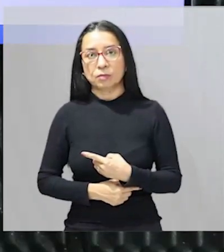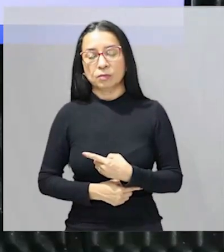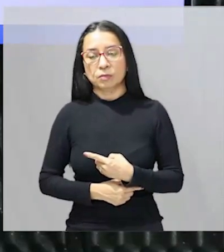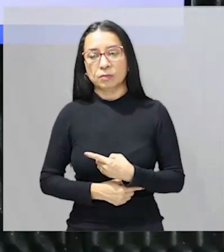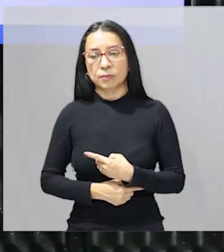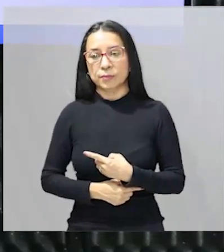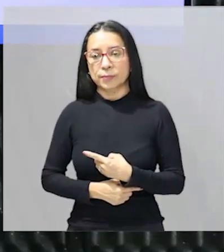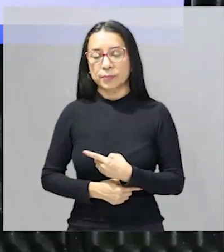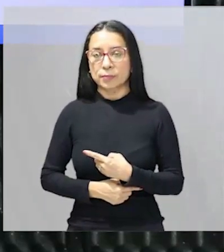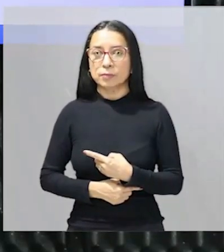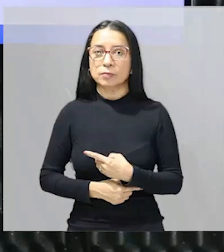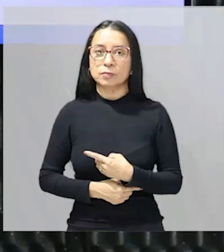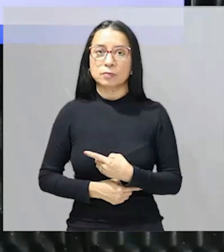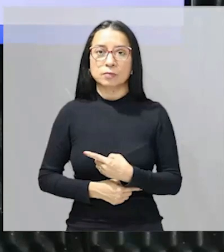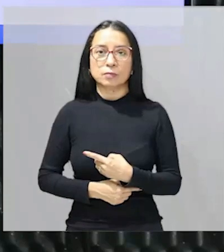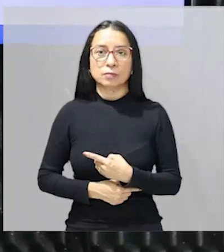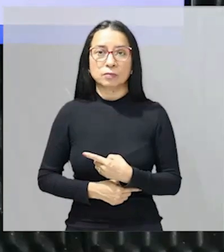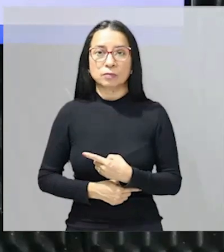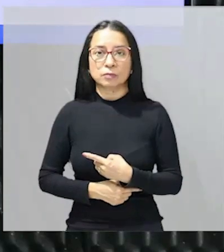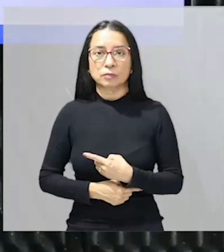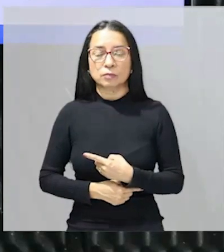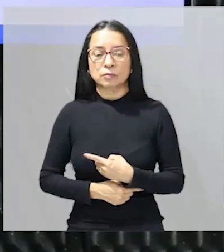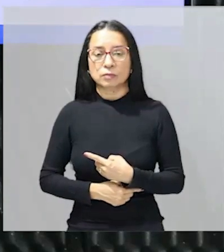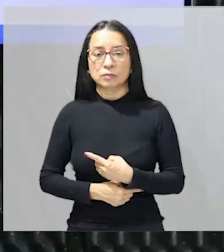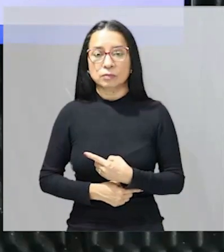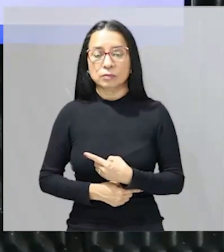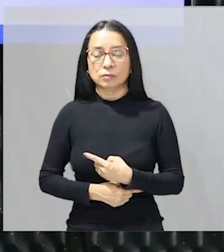reúnem, concentram e agrupam